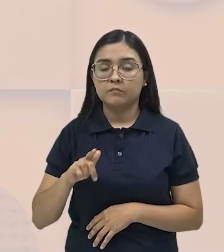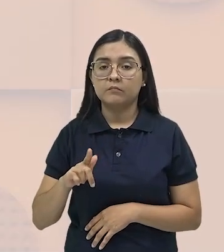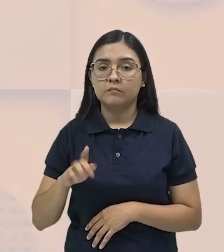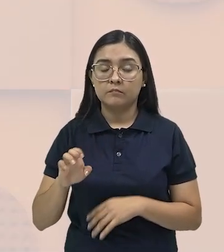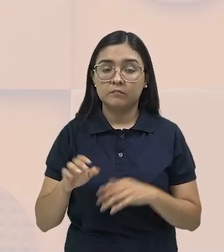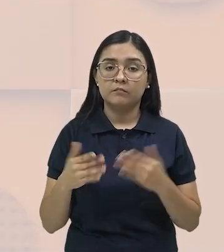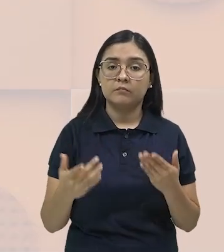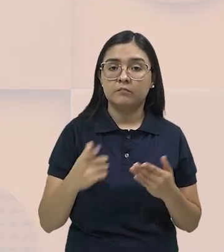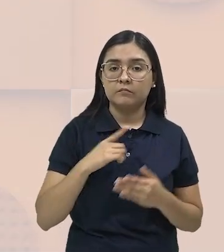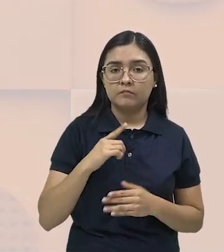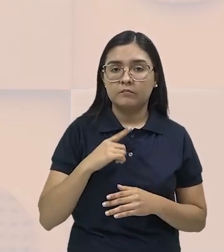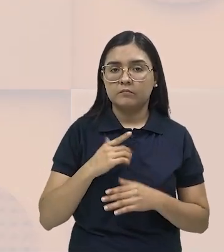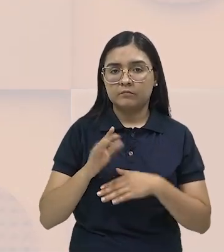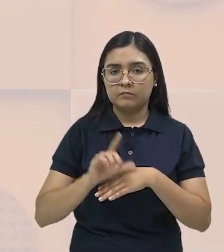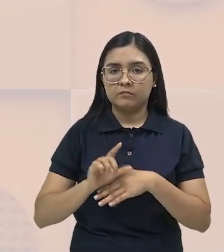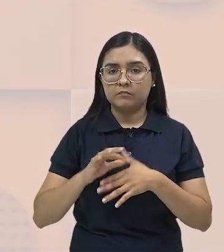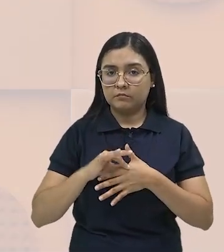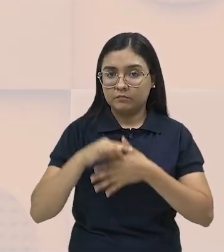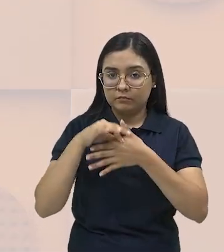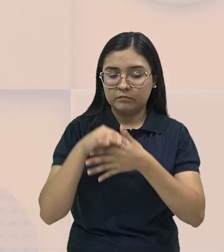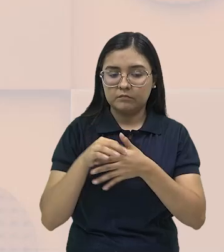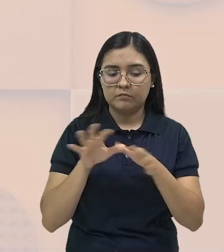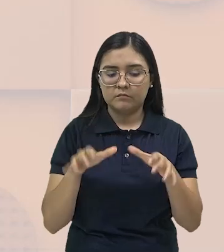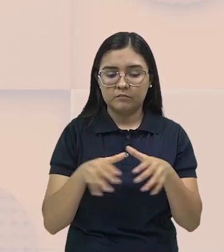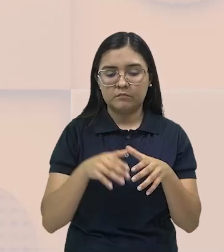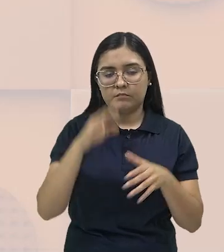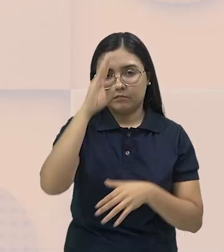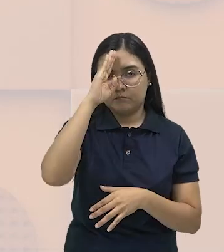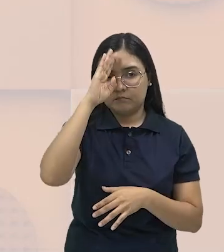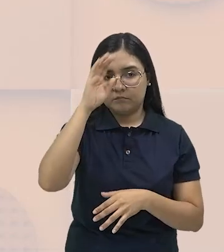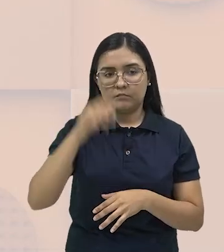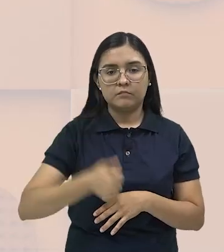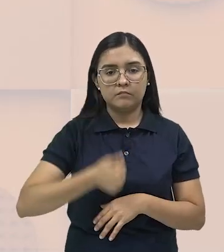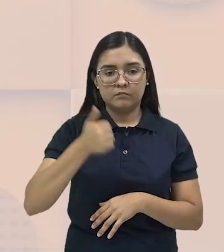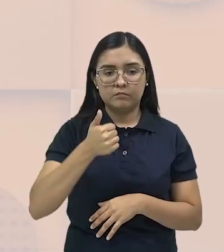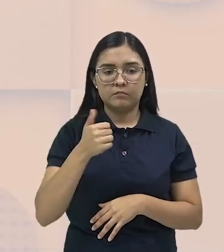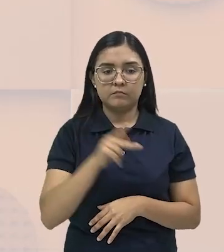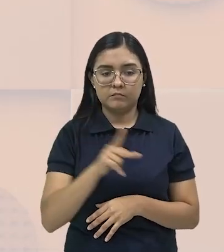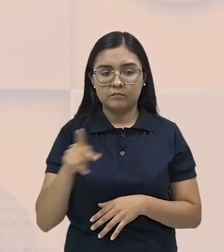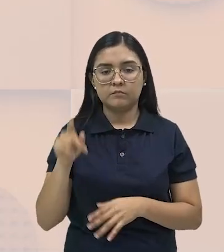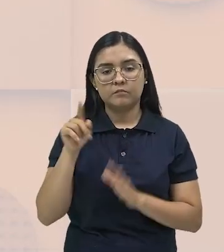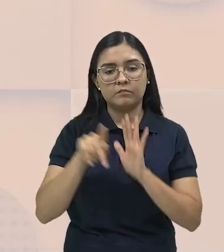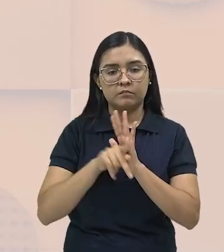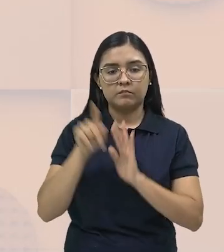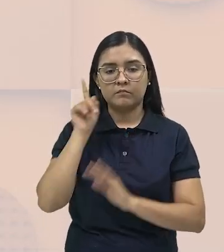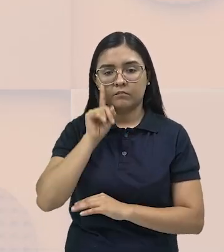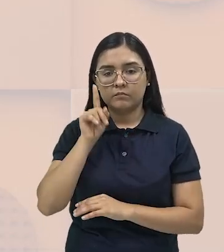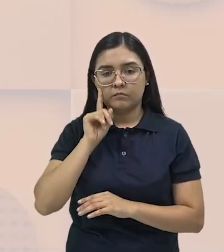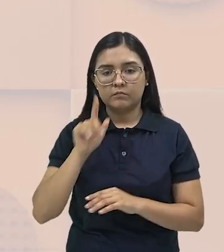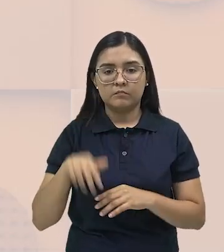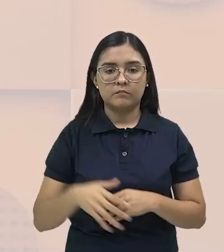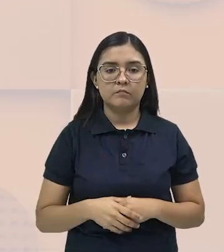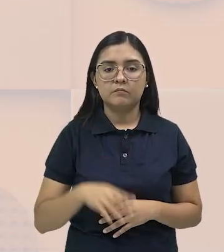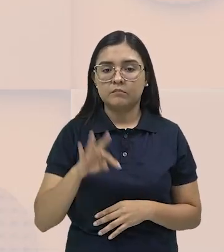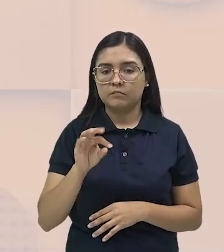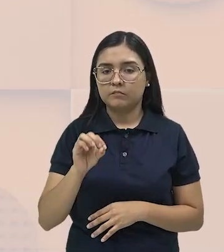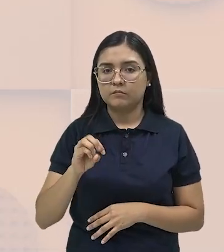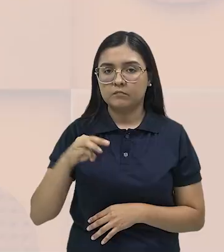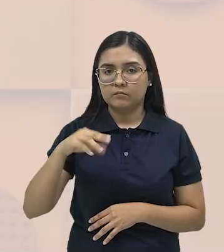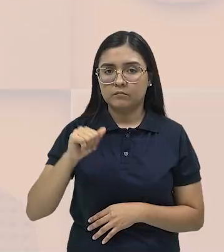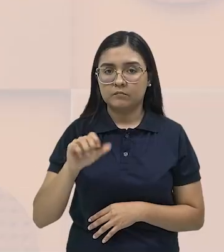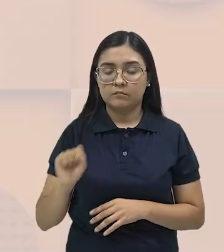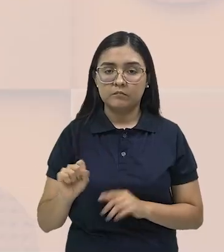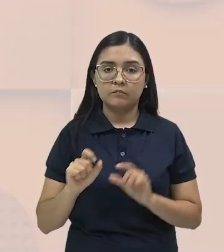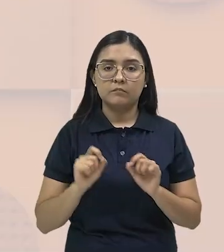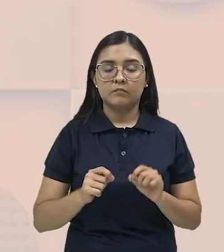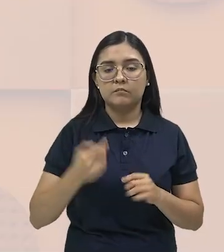vai liderar as tropas americanas e posteriormente se tornar o primeiro presidente dos Estados Unidos, e o Thomas Jefferson, que vai ser o